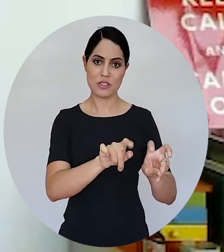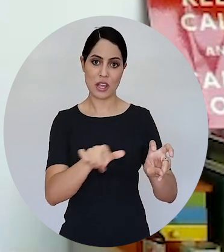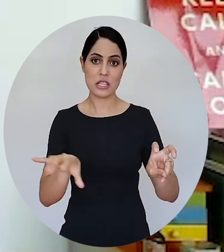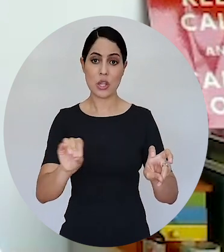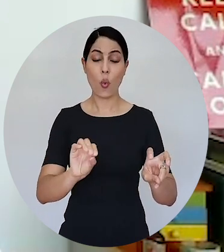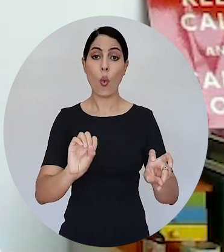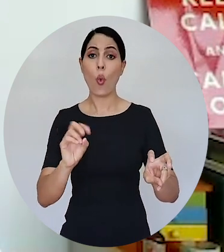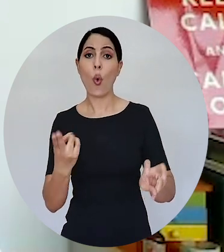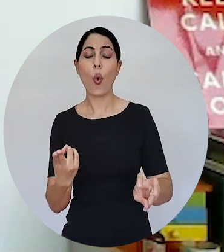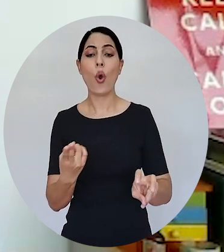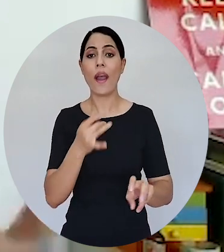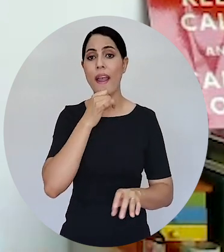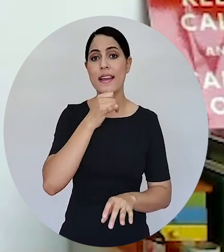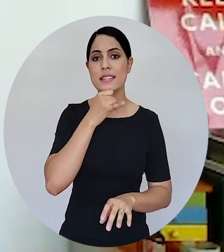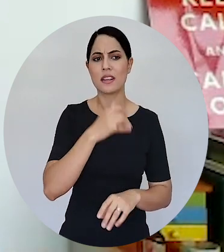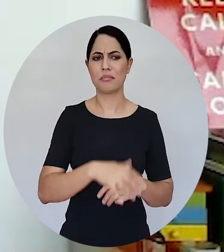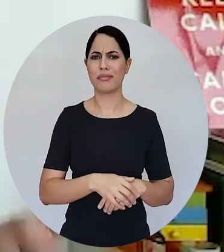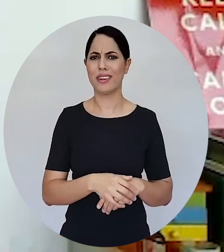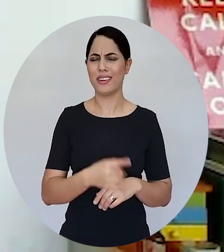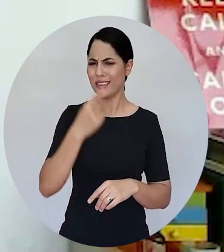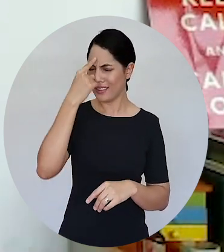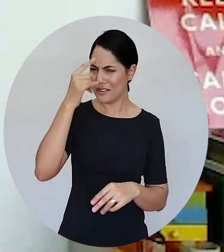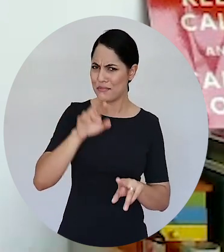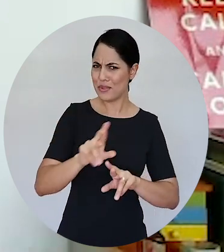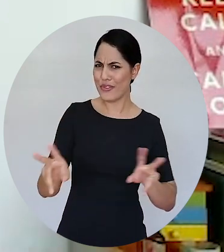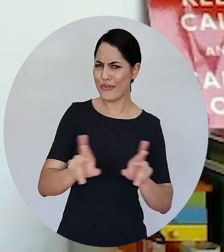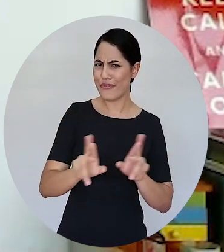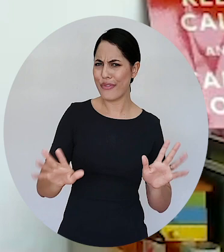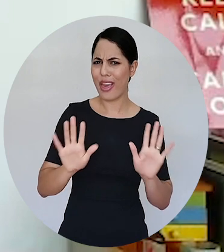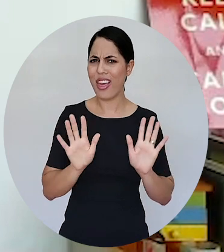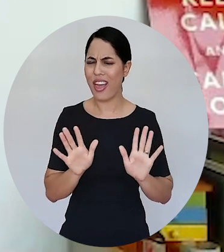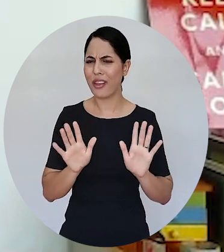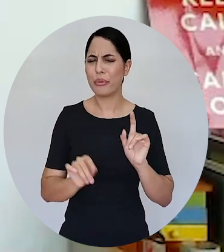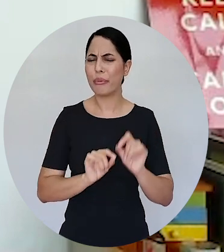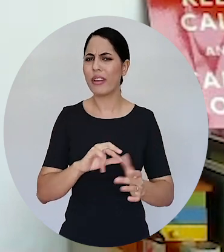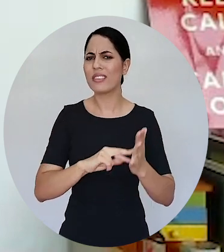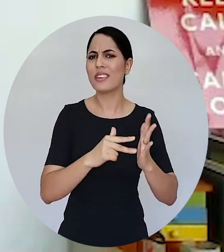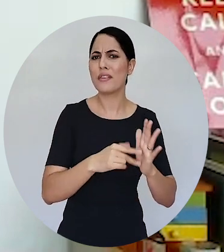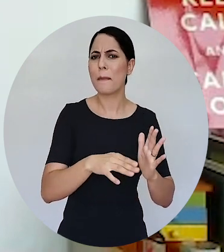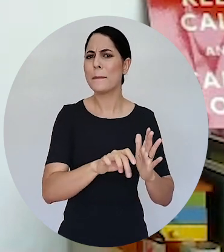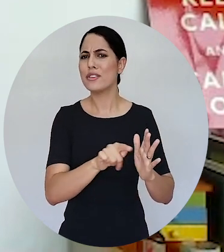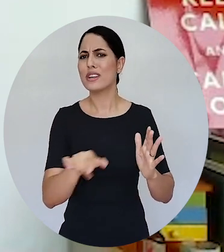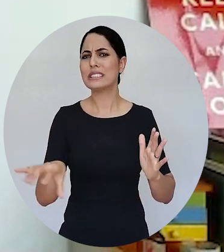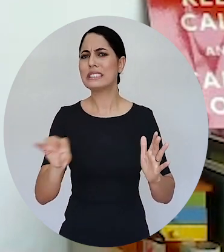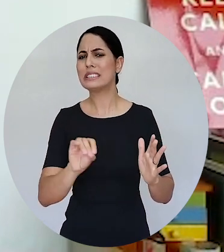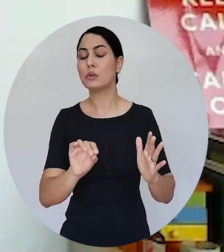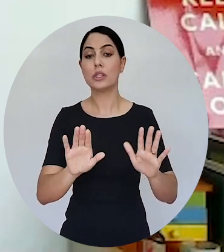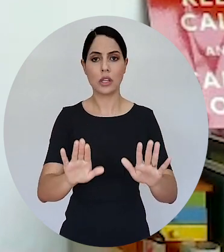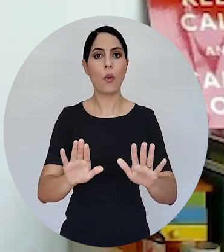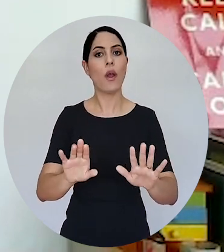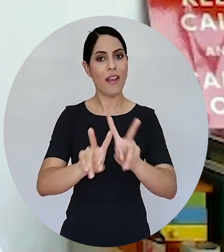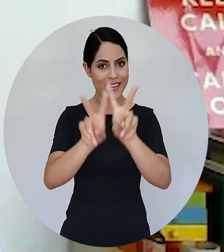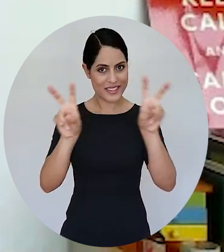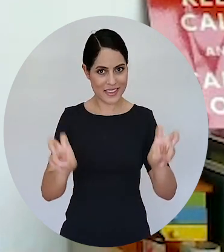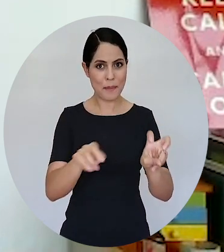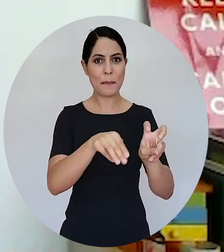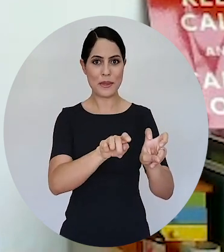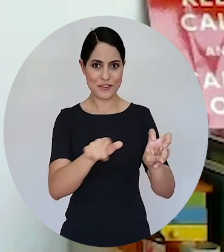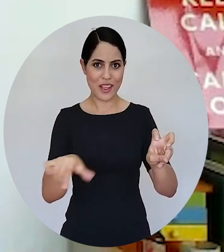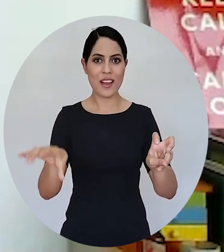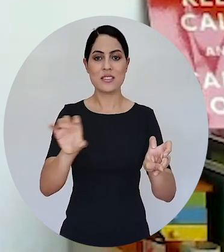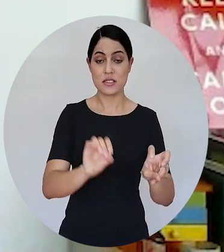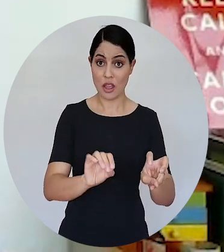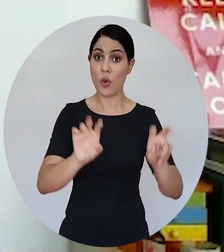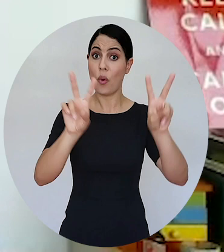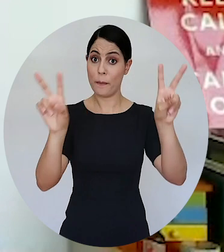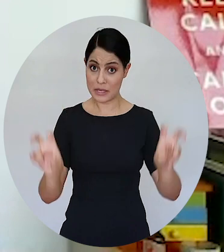algum tipo de entendimento diferente do que realmente é uma mediação. Então, realmente, poder trazer o que